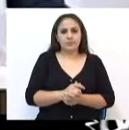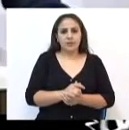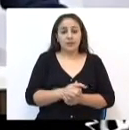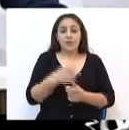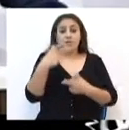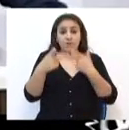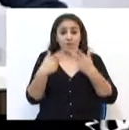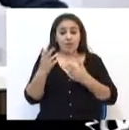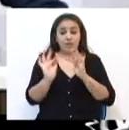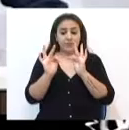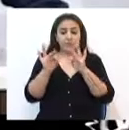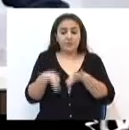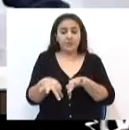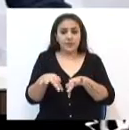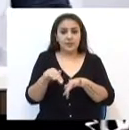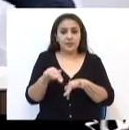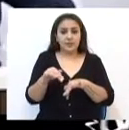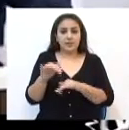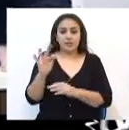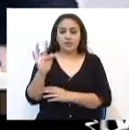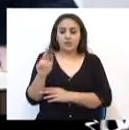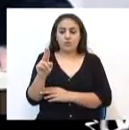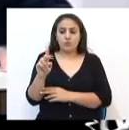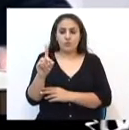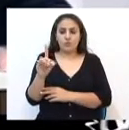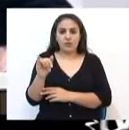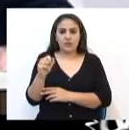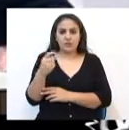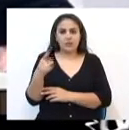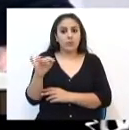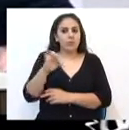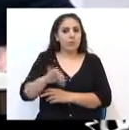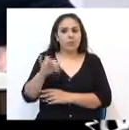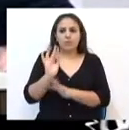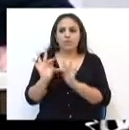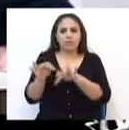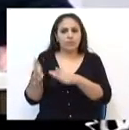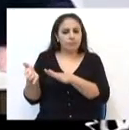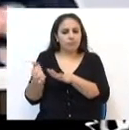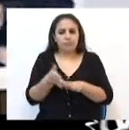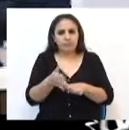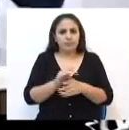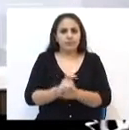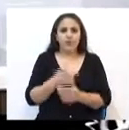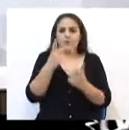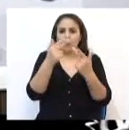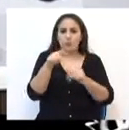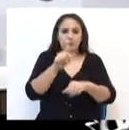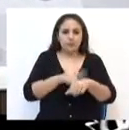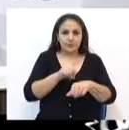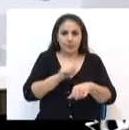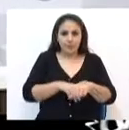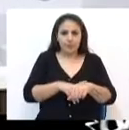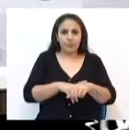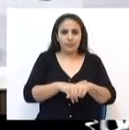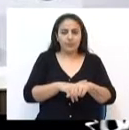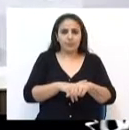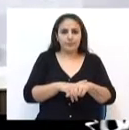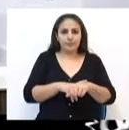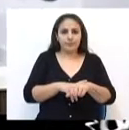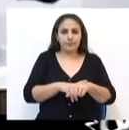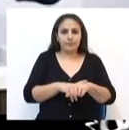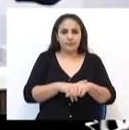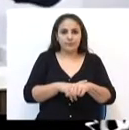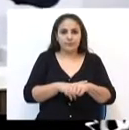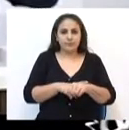determina a extinção de fundações importantíssimas para o estado do Rio Grande do Sul e, ao mesmo tempo,